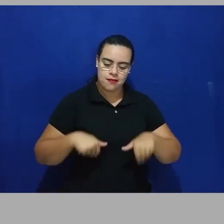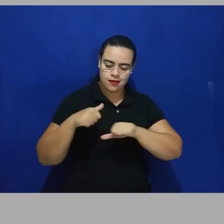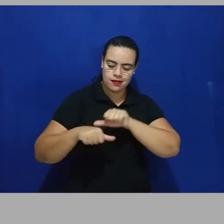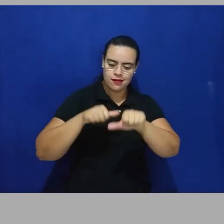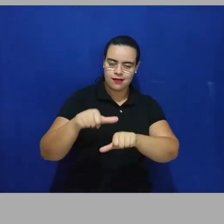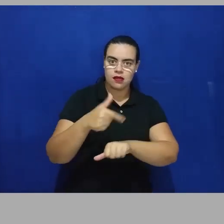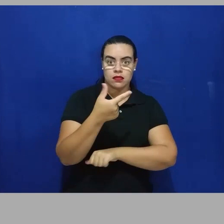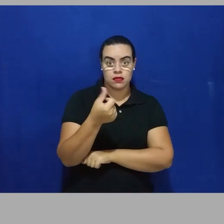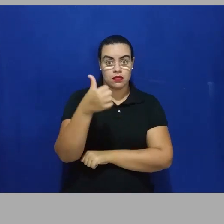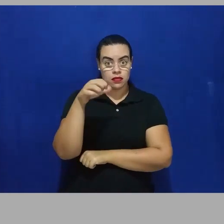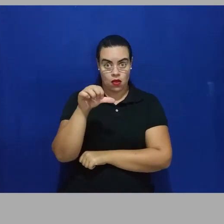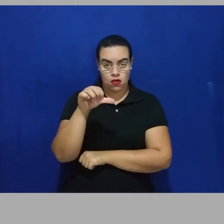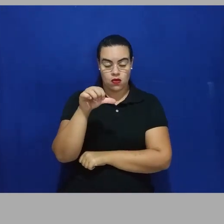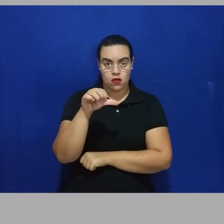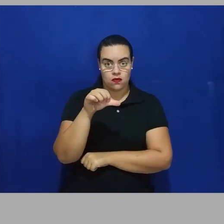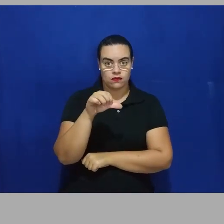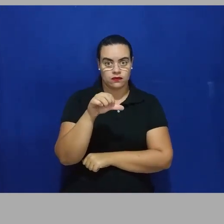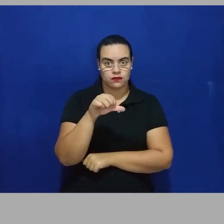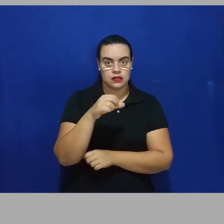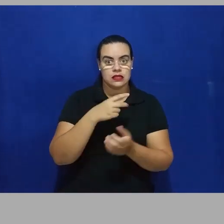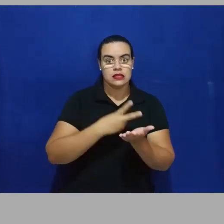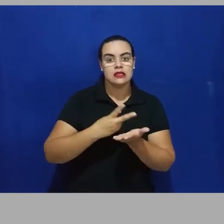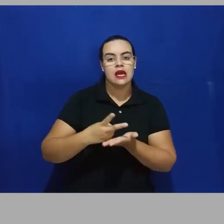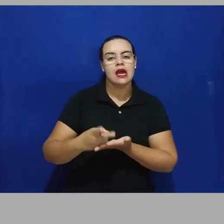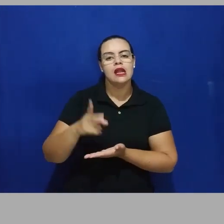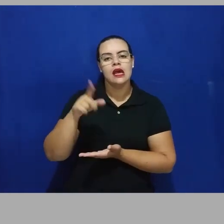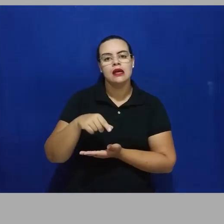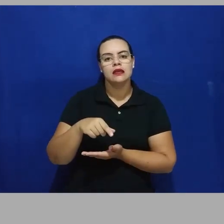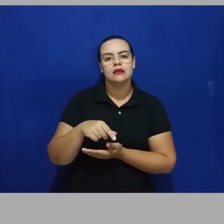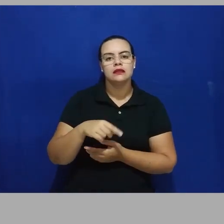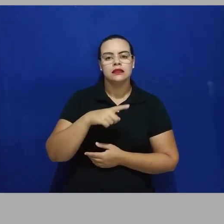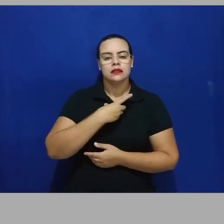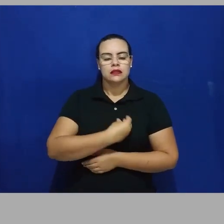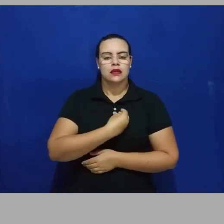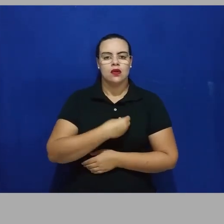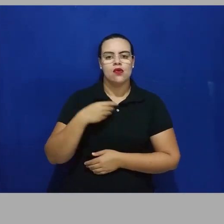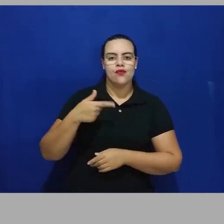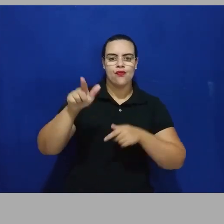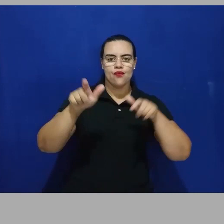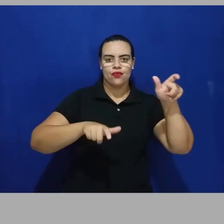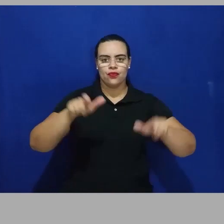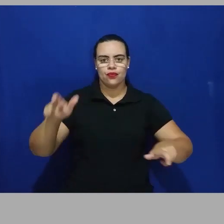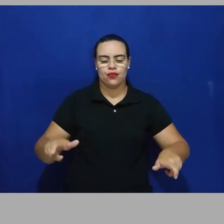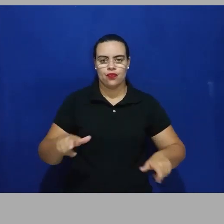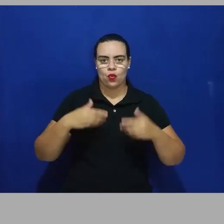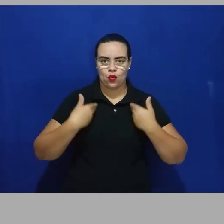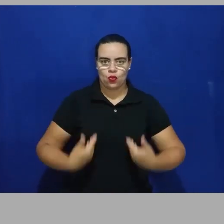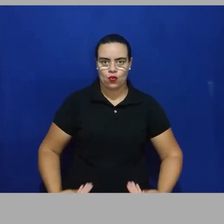Transformacionais, de 2019, da série Ser Outros Corpos. O nome do poema